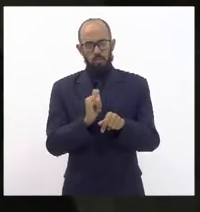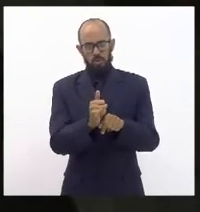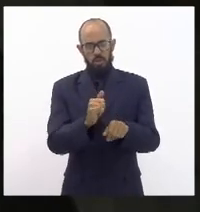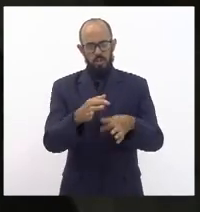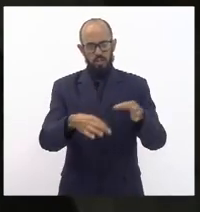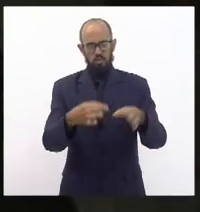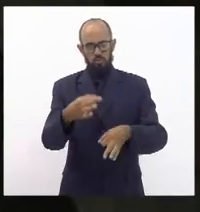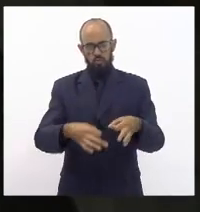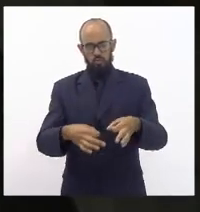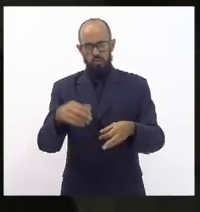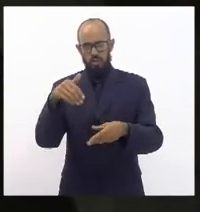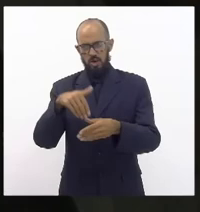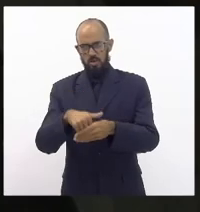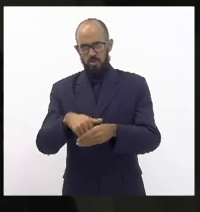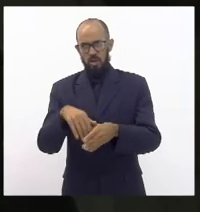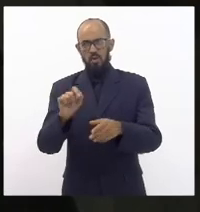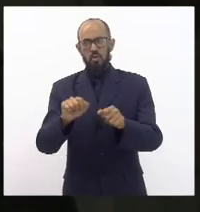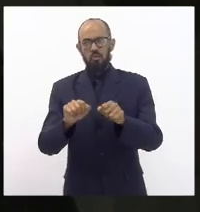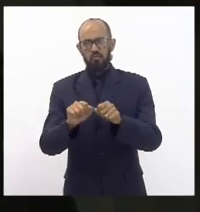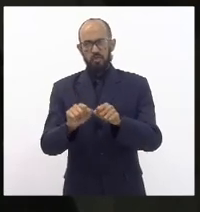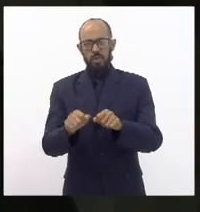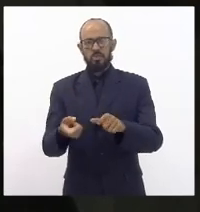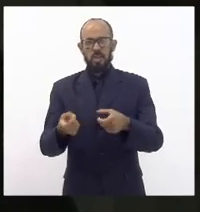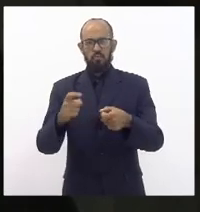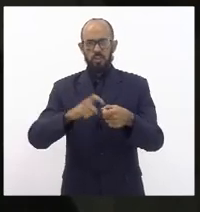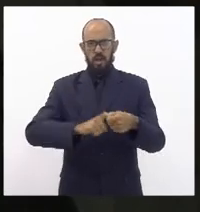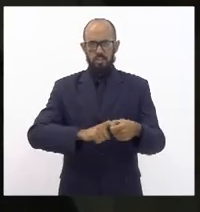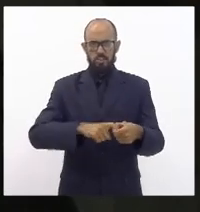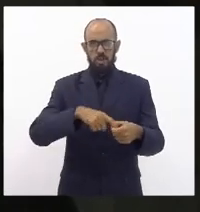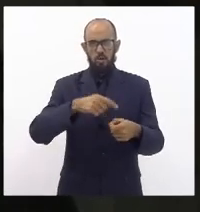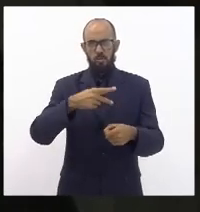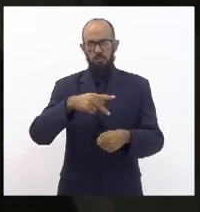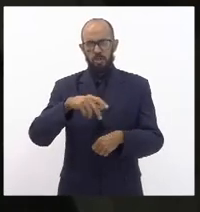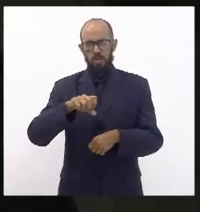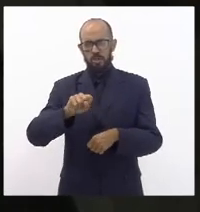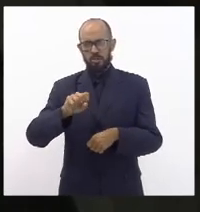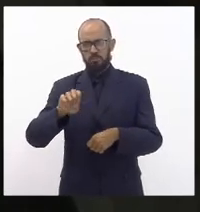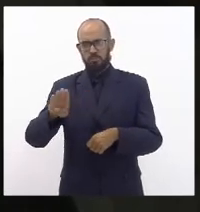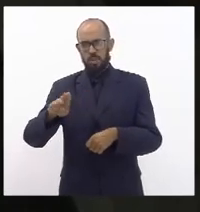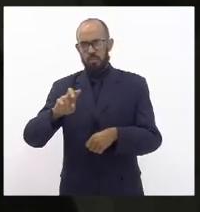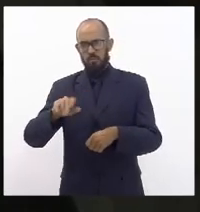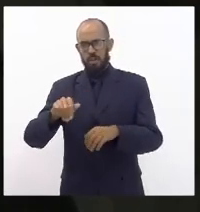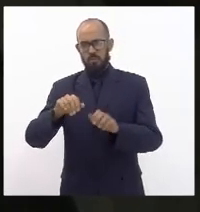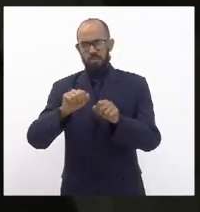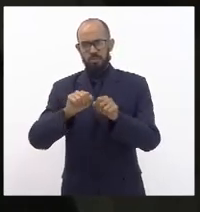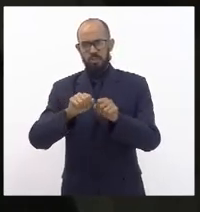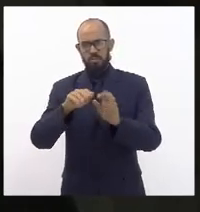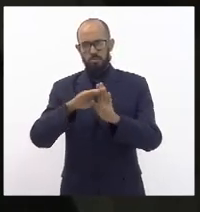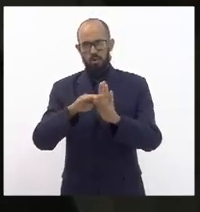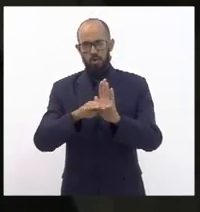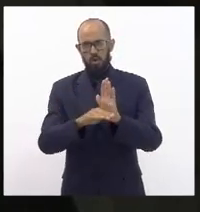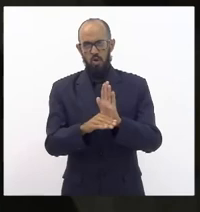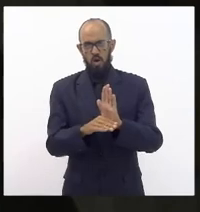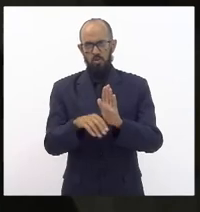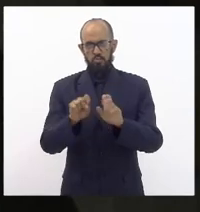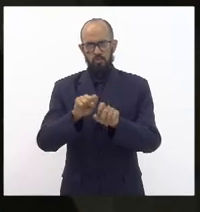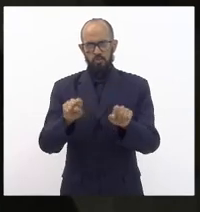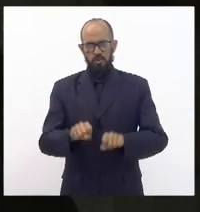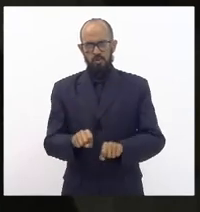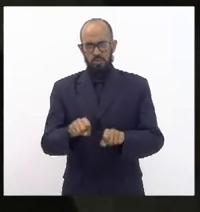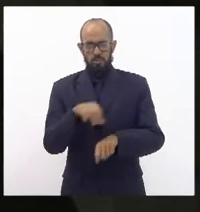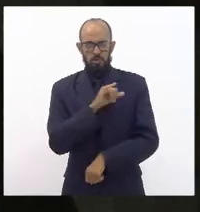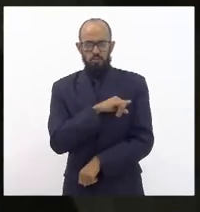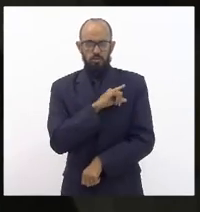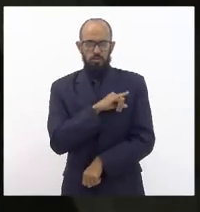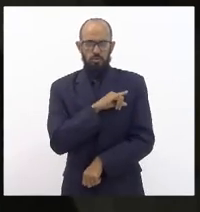na justiça eleitoral ou difícil da filiação ao PSB e vai para o do por agora a minha o meu registro no sistema da Justiça Eleitoral do